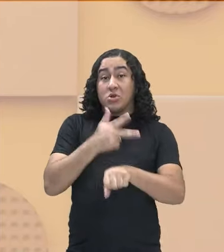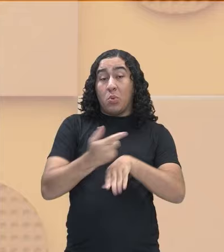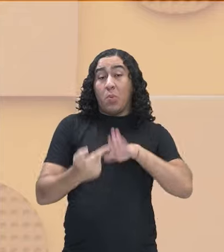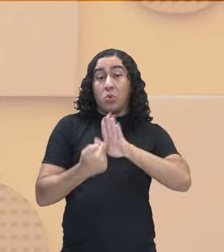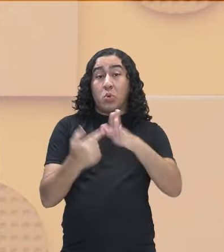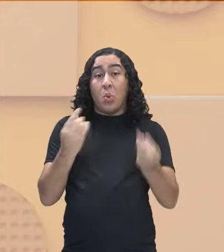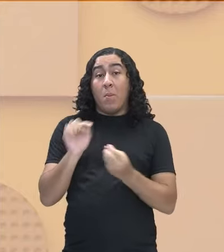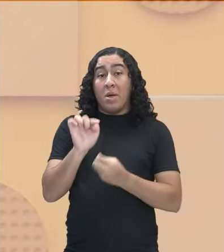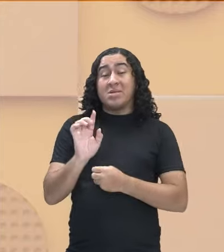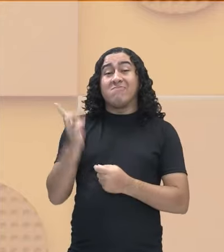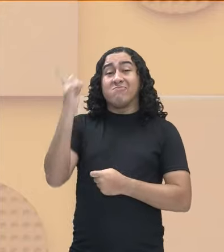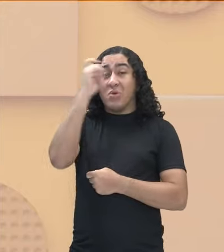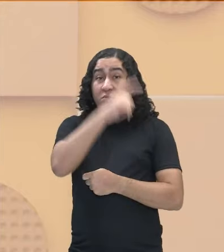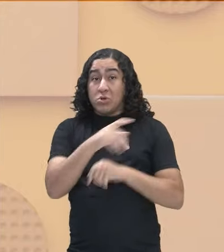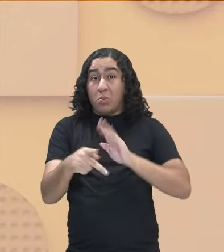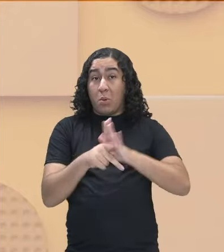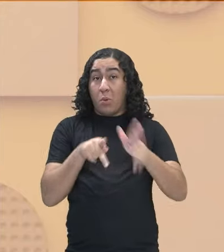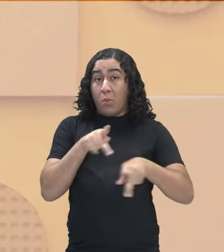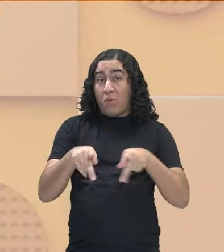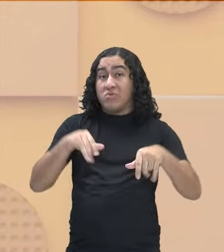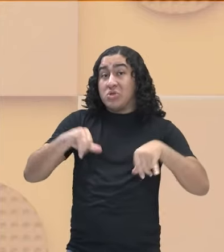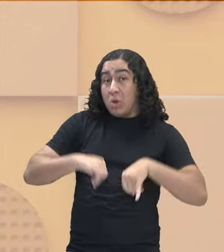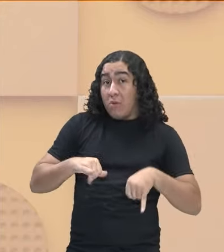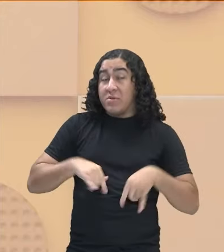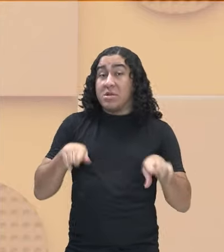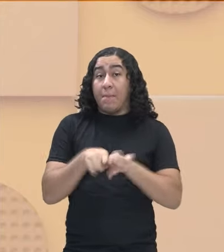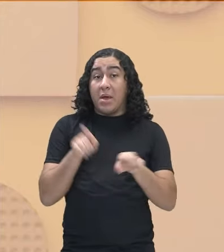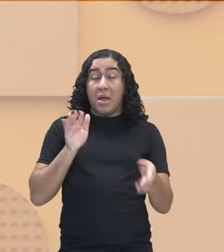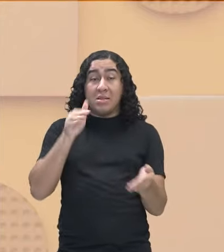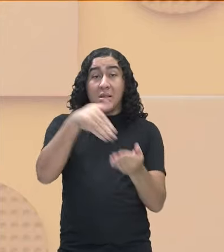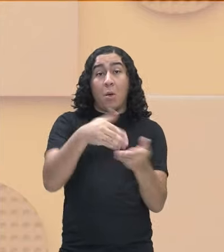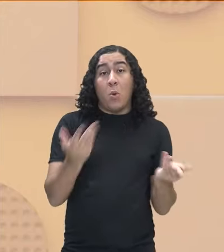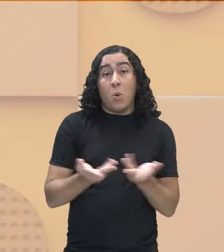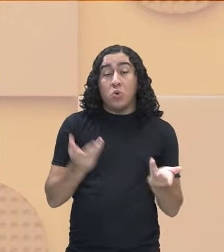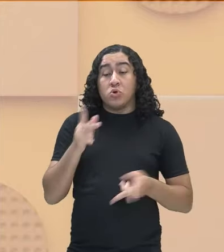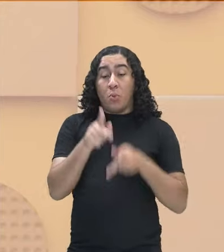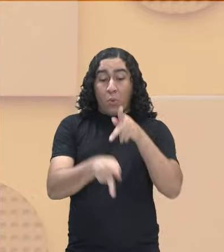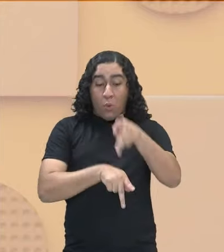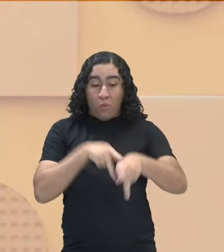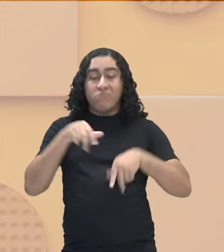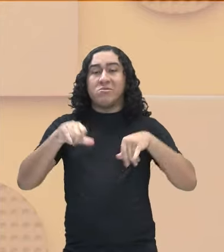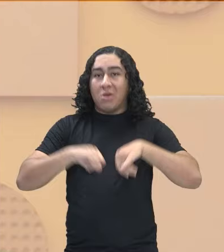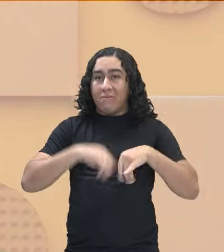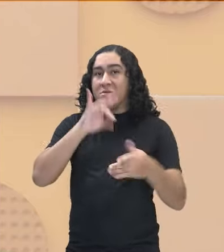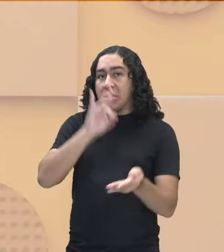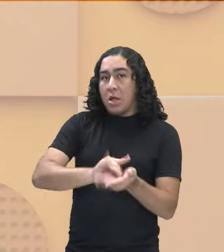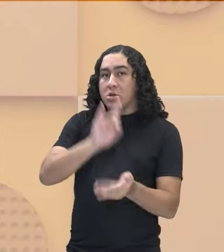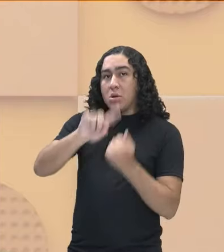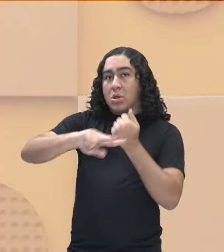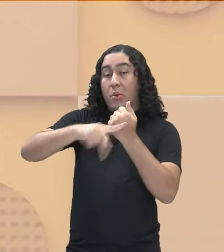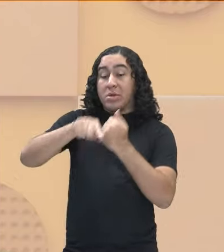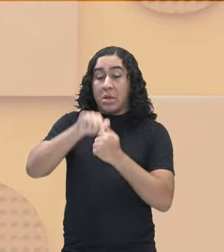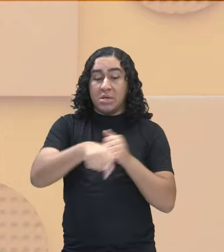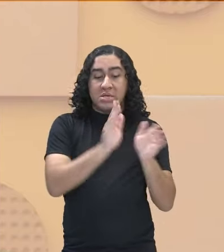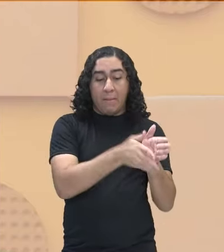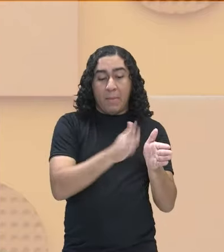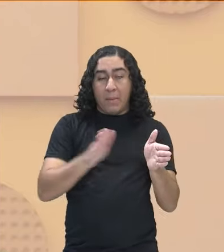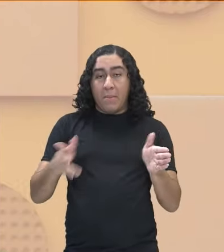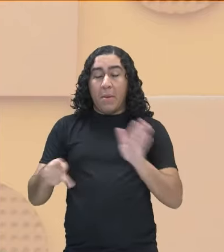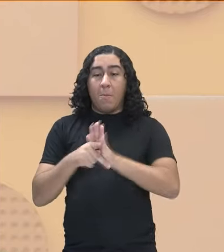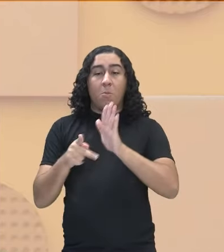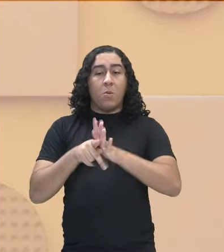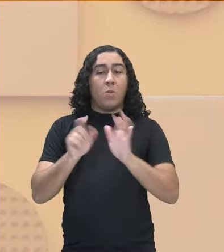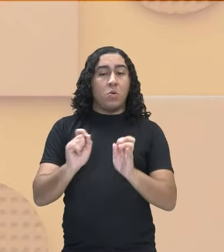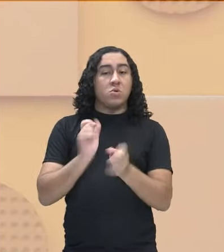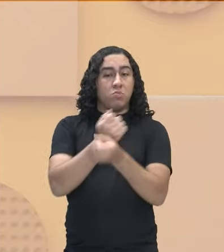esse processo foi difícil para essas populações e como até hoje essas populações ainda sofrem as consequências desse processo eh